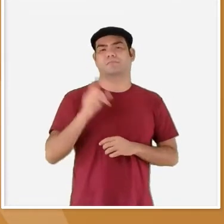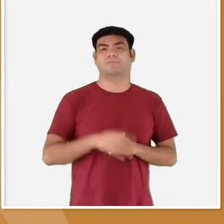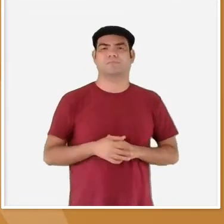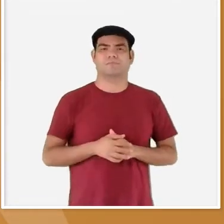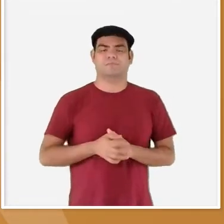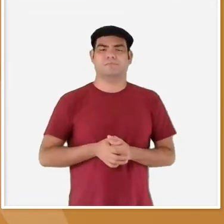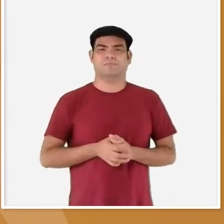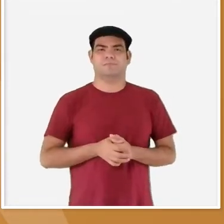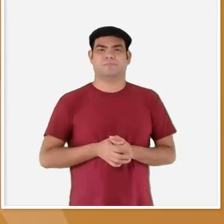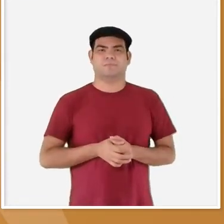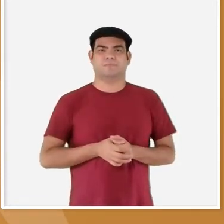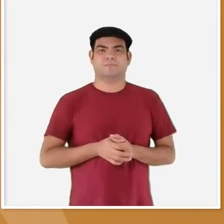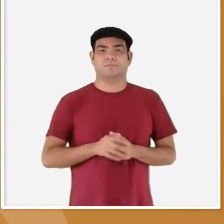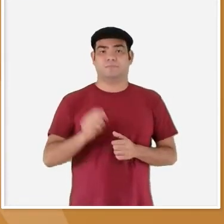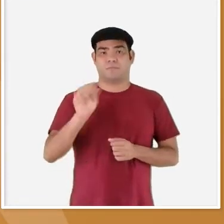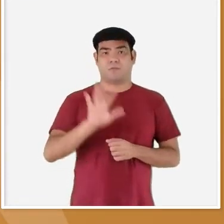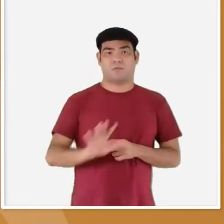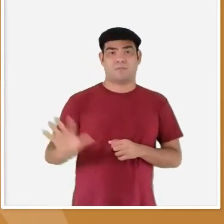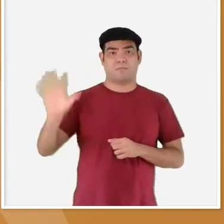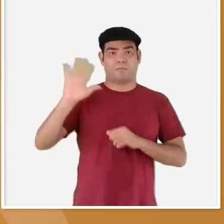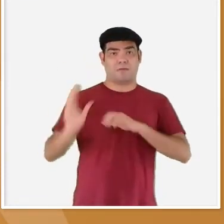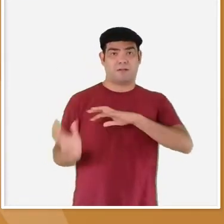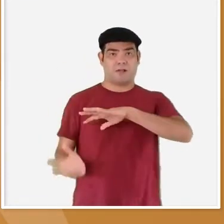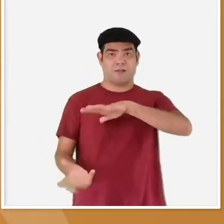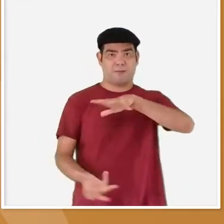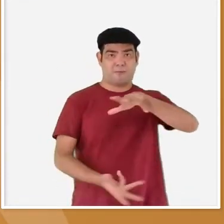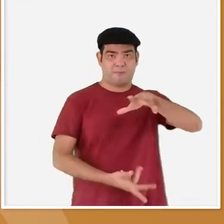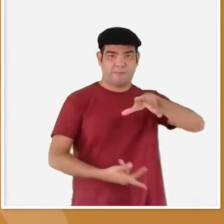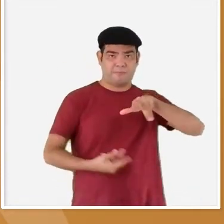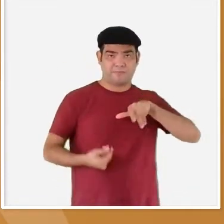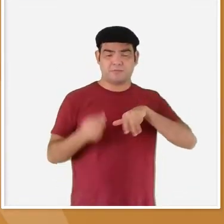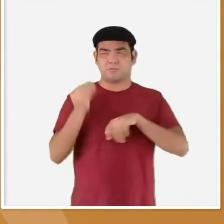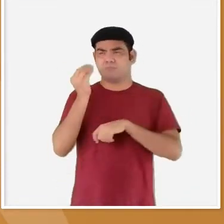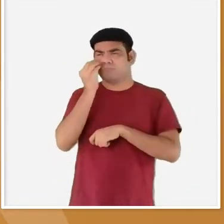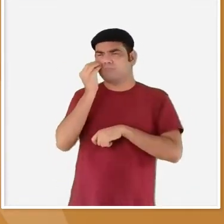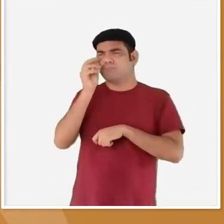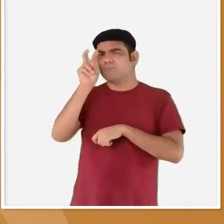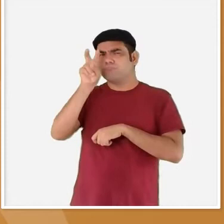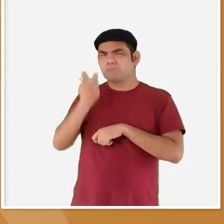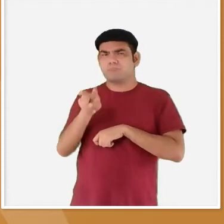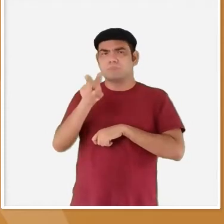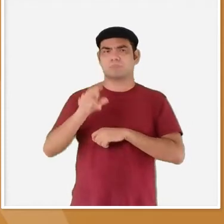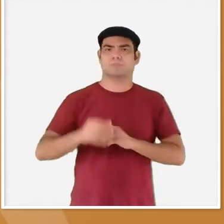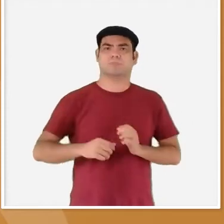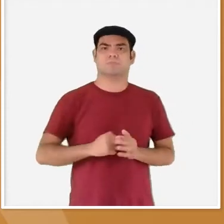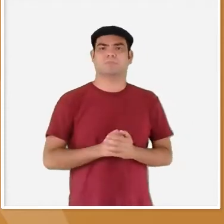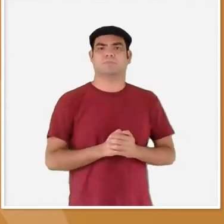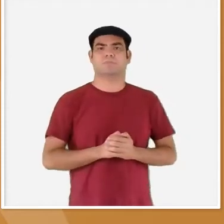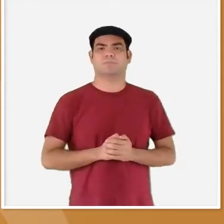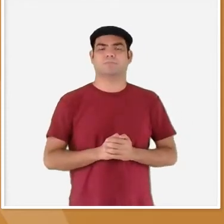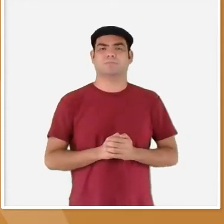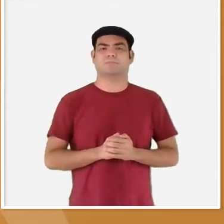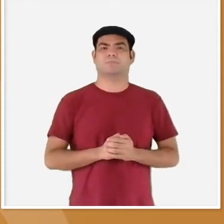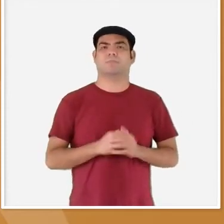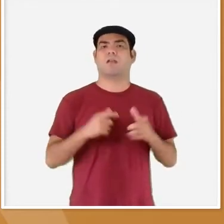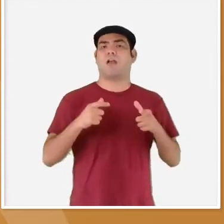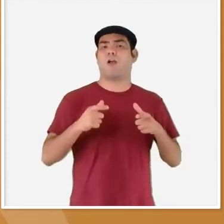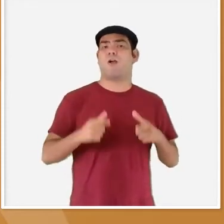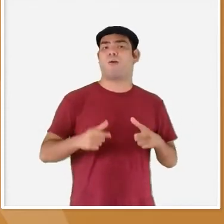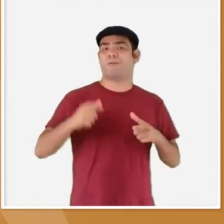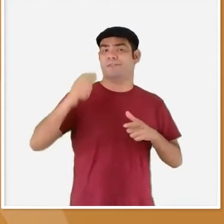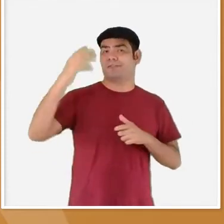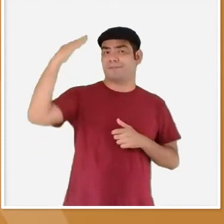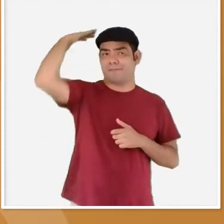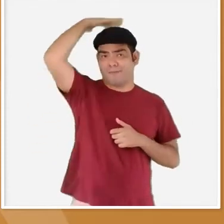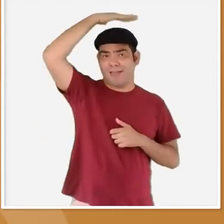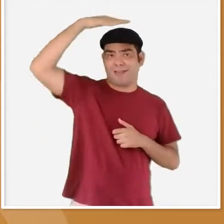o mapa mundi, tá? Então, quero que você observe bem, tá? O México está localizado 23